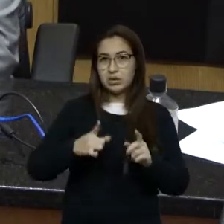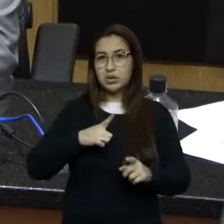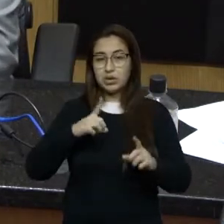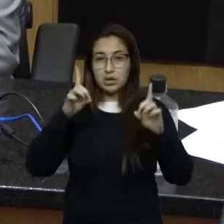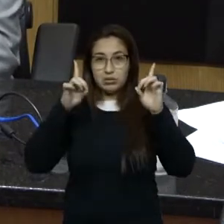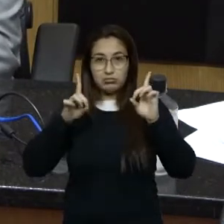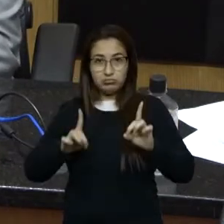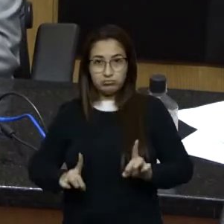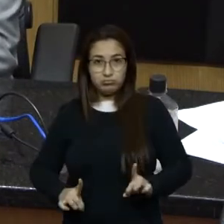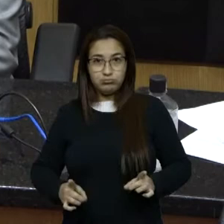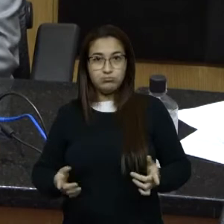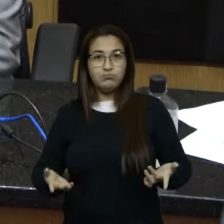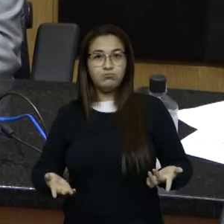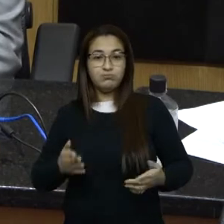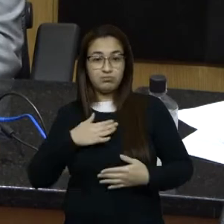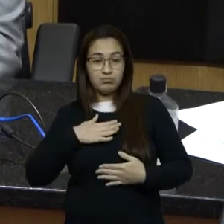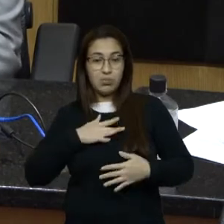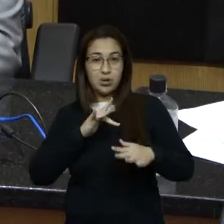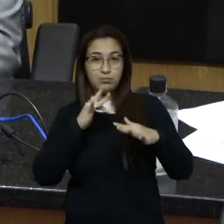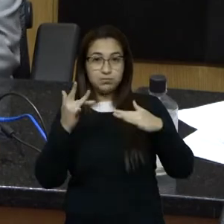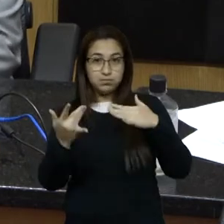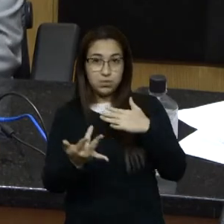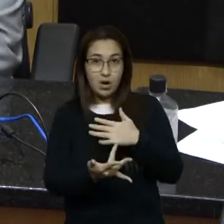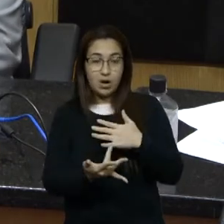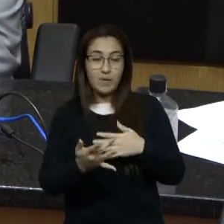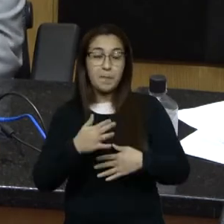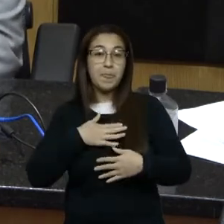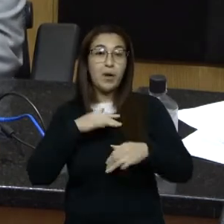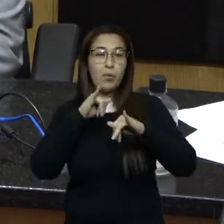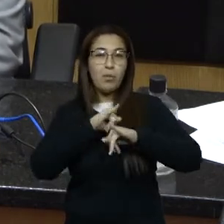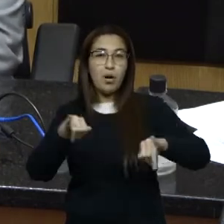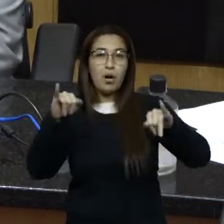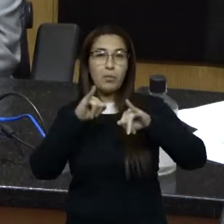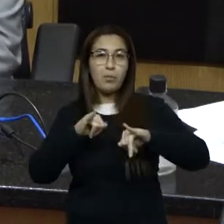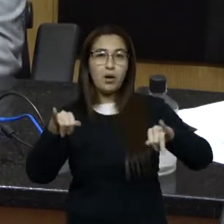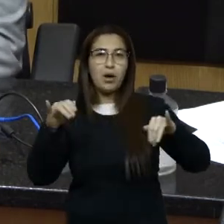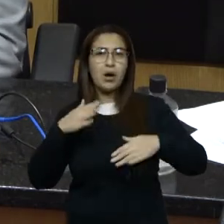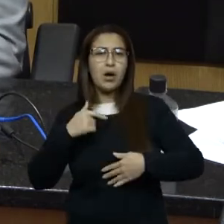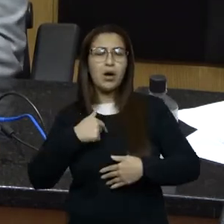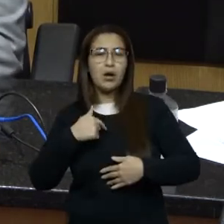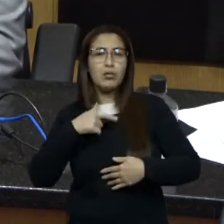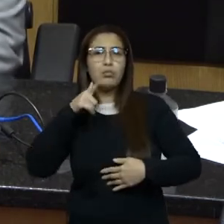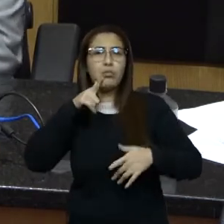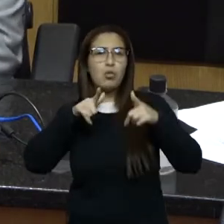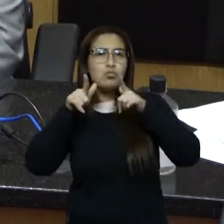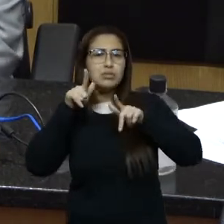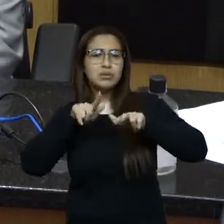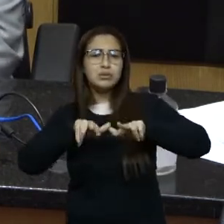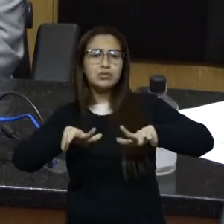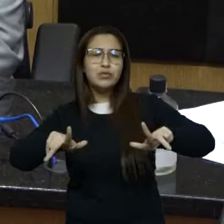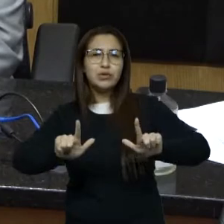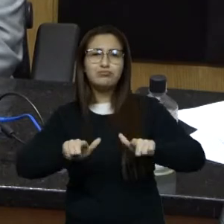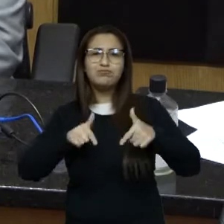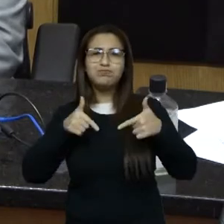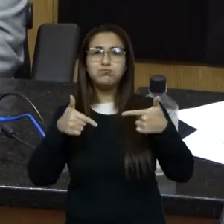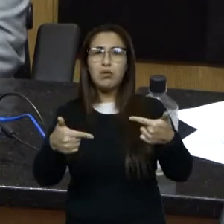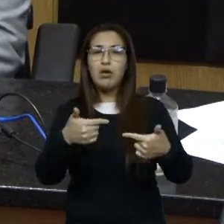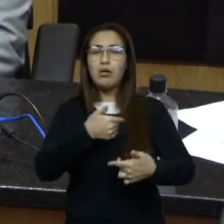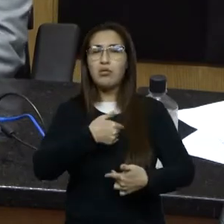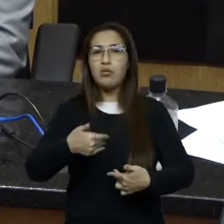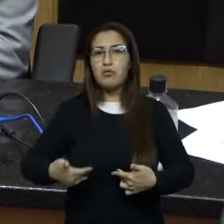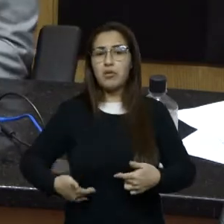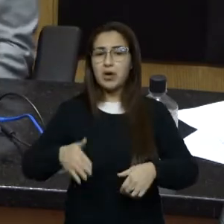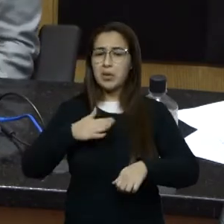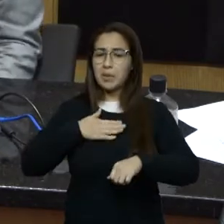na minha rede social eu divulgo aqui o que eu consigo através de ações do governo ações